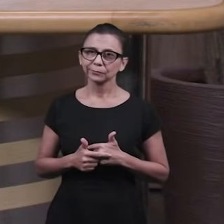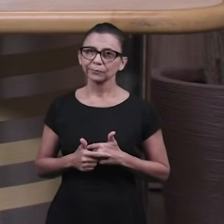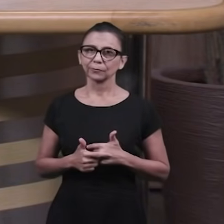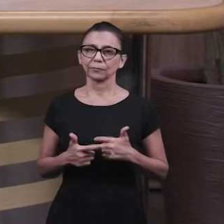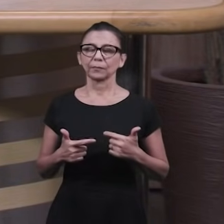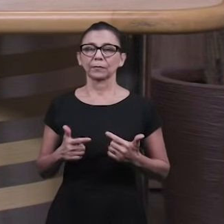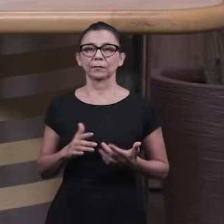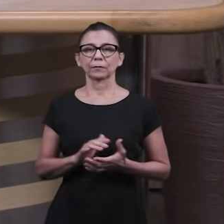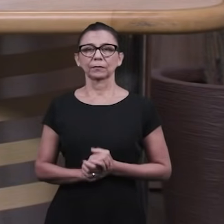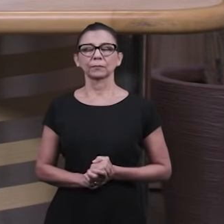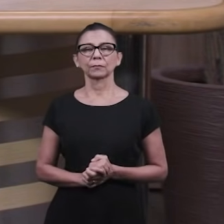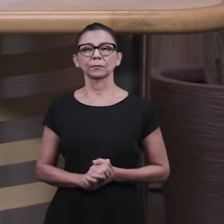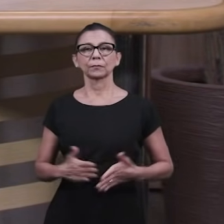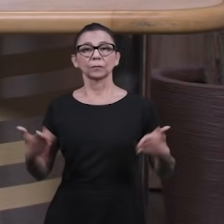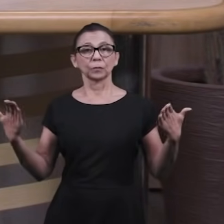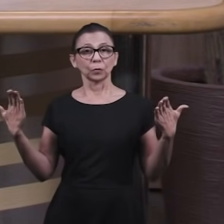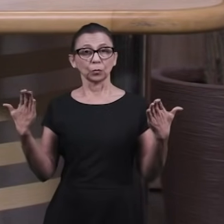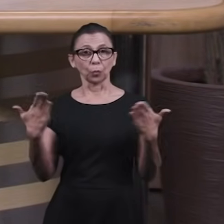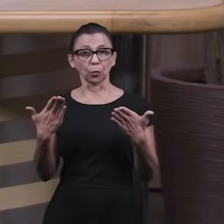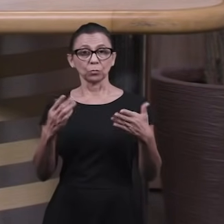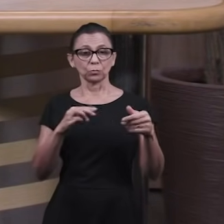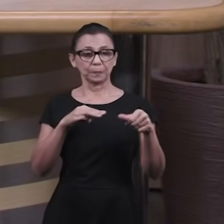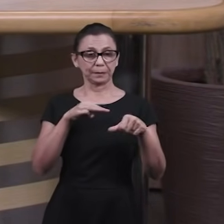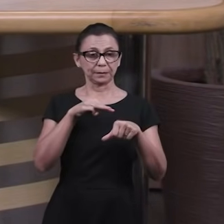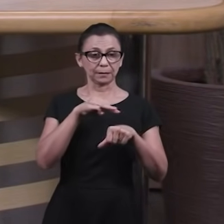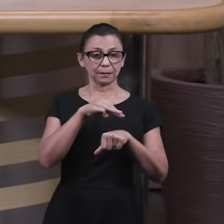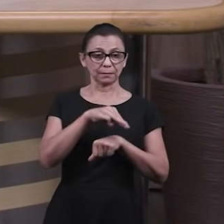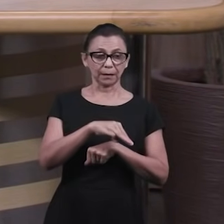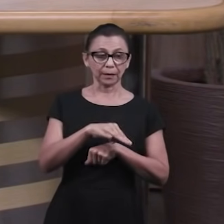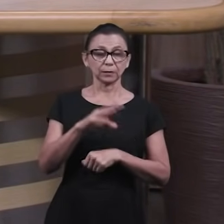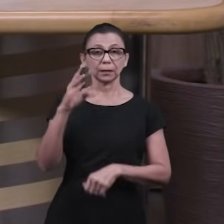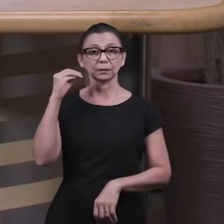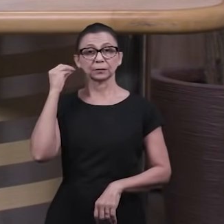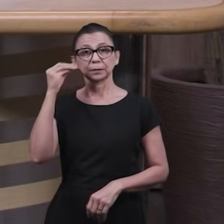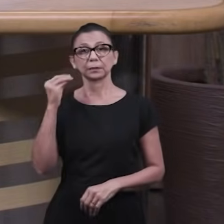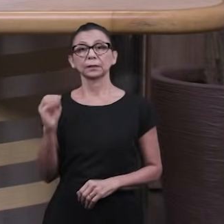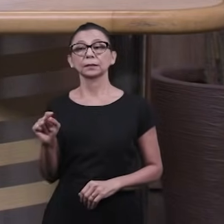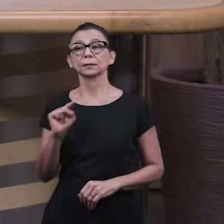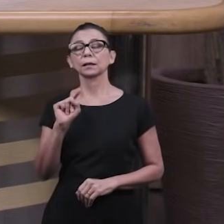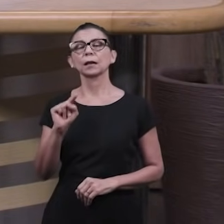A nossa experiência com o ministério, Josias,